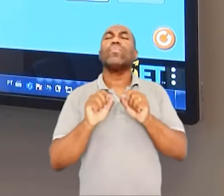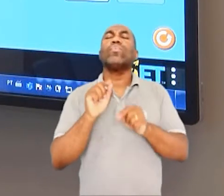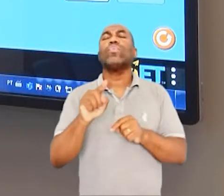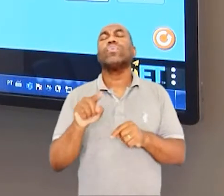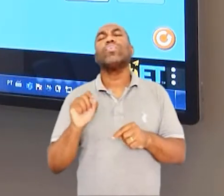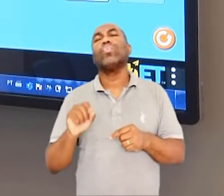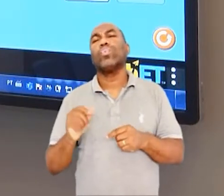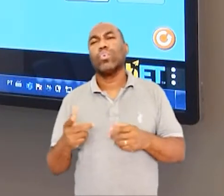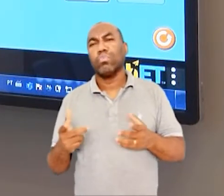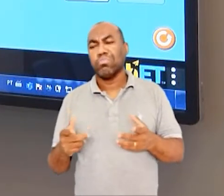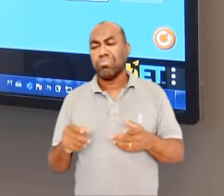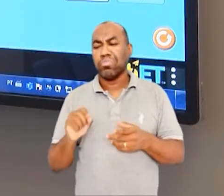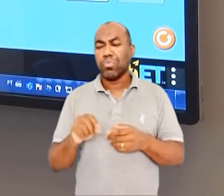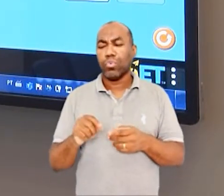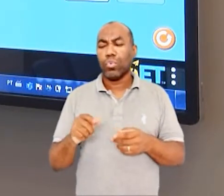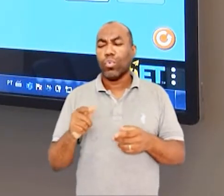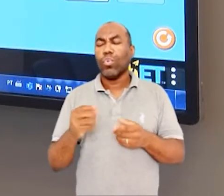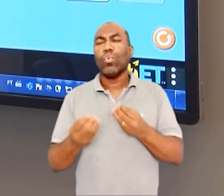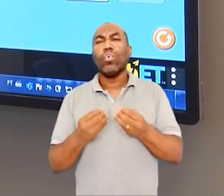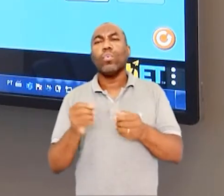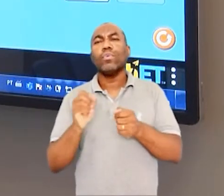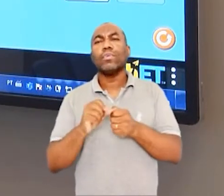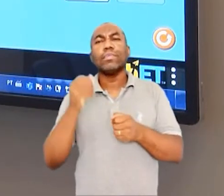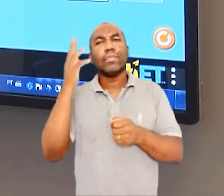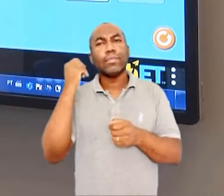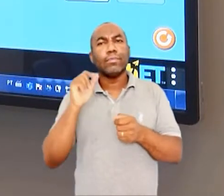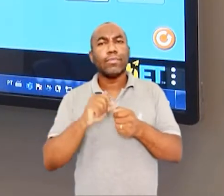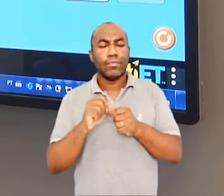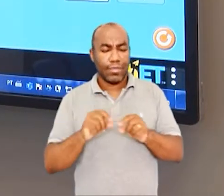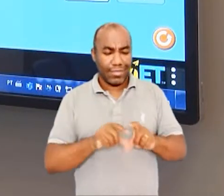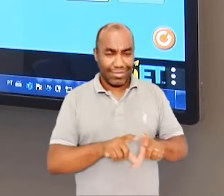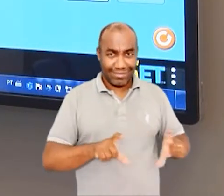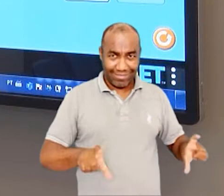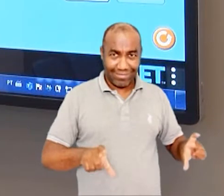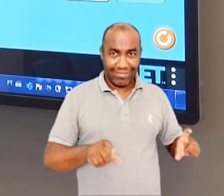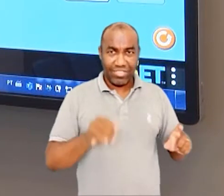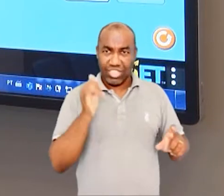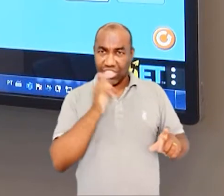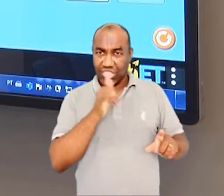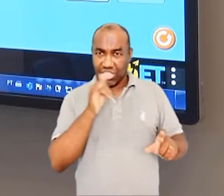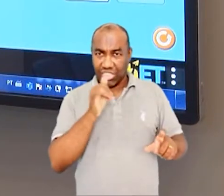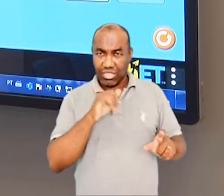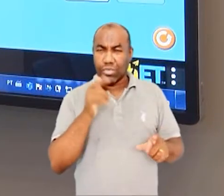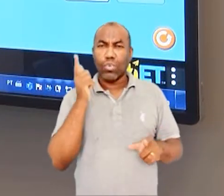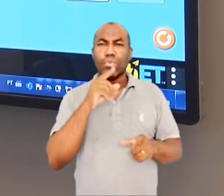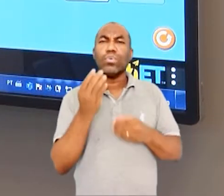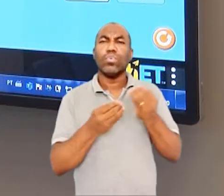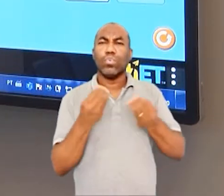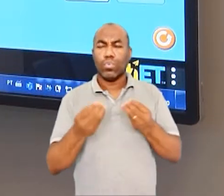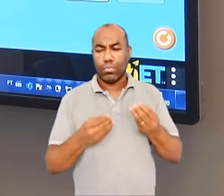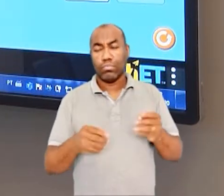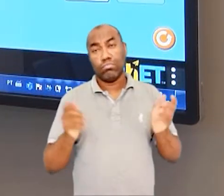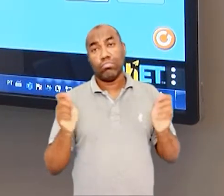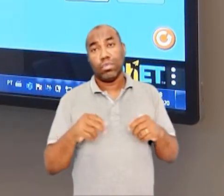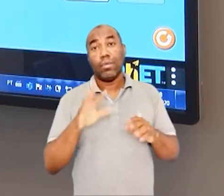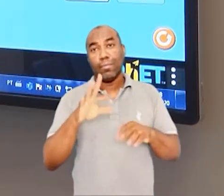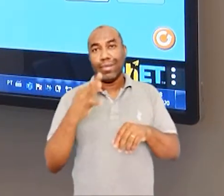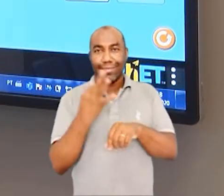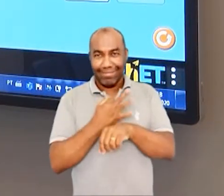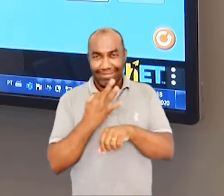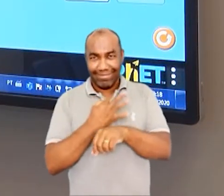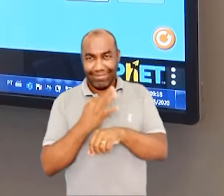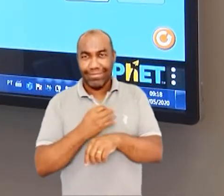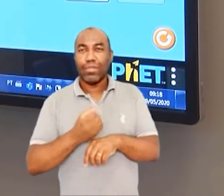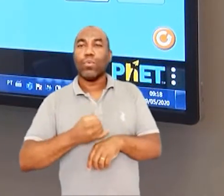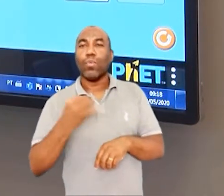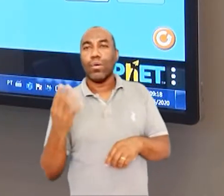Dibene, tem como eu saber o valor dessa resistência elétrica? Sim, mas antes de eu saber o